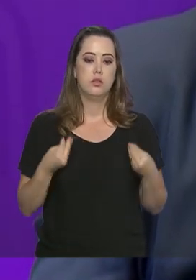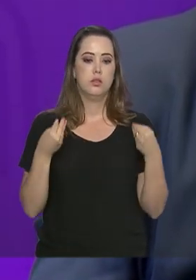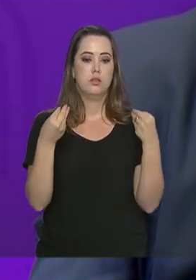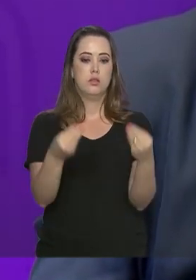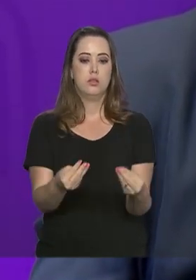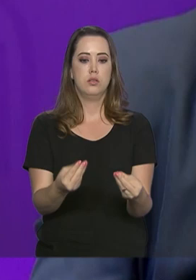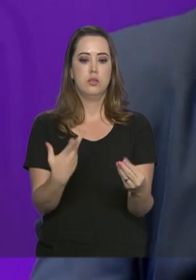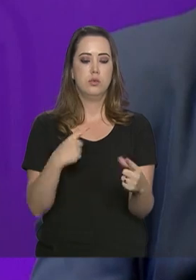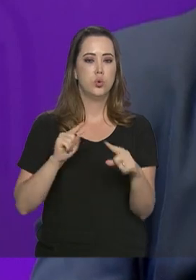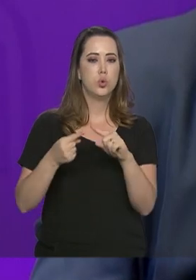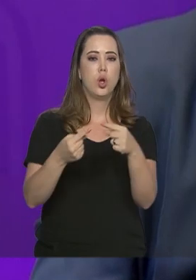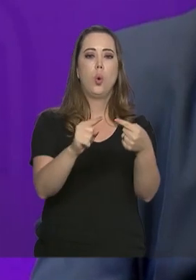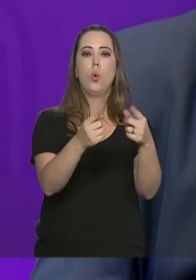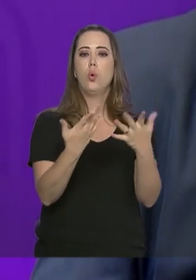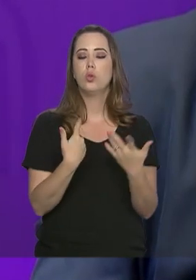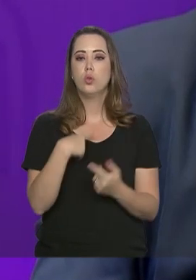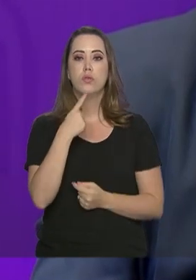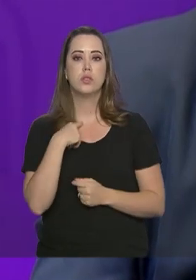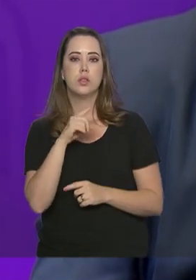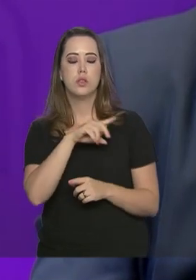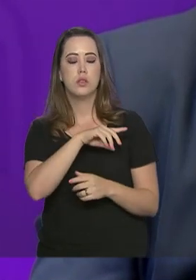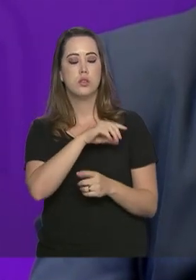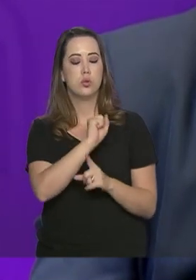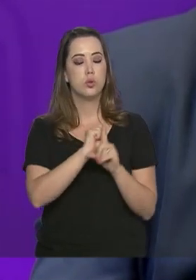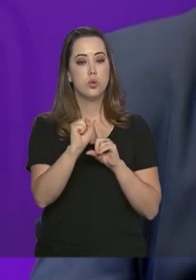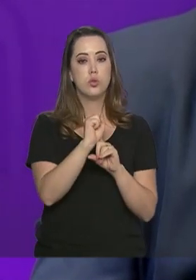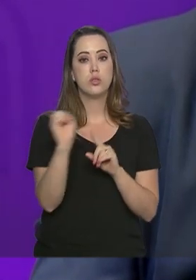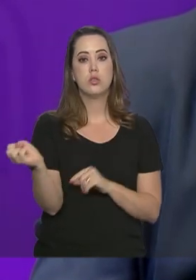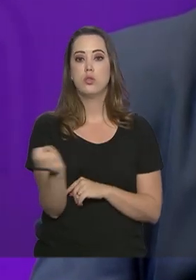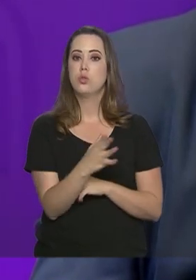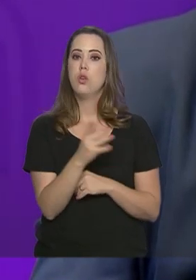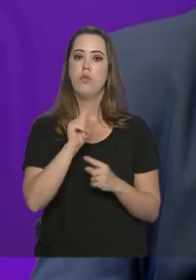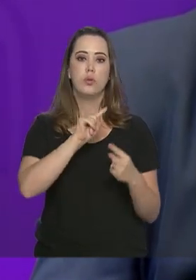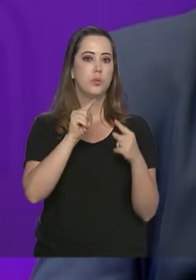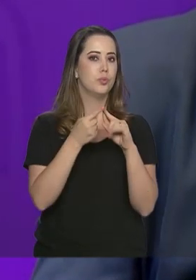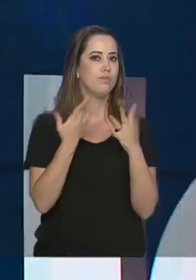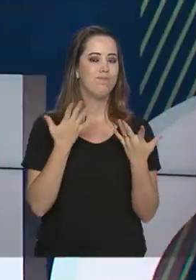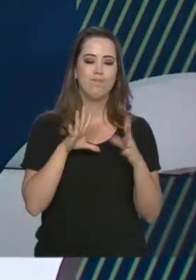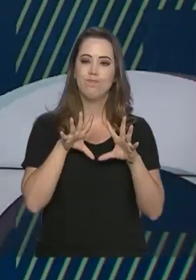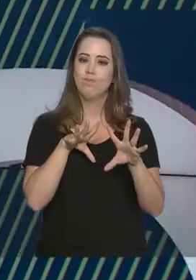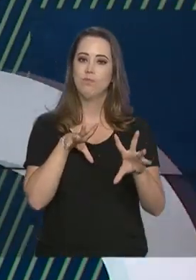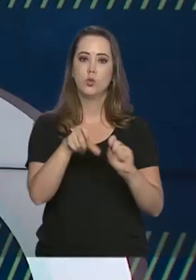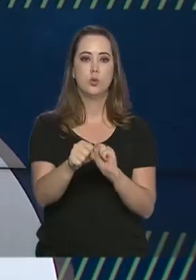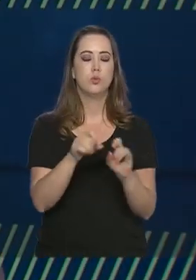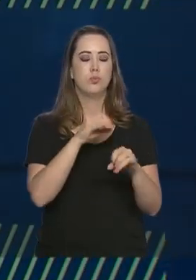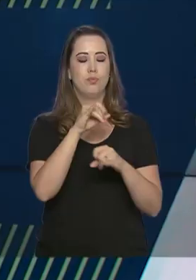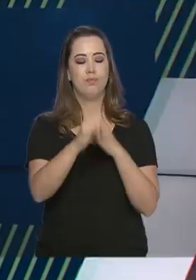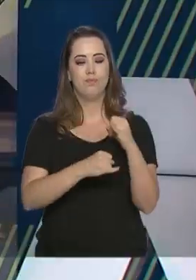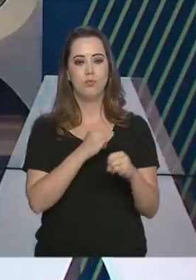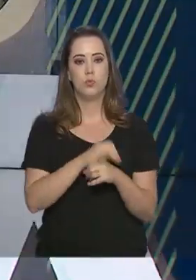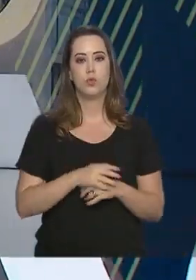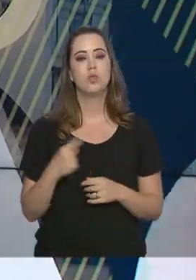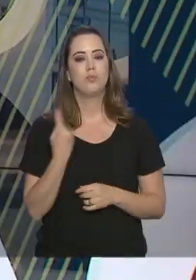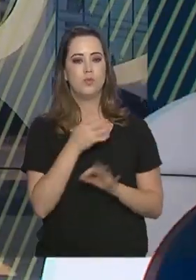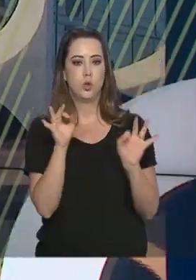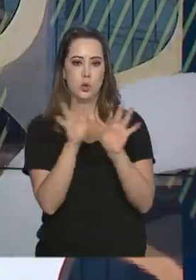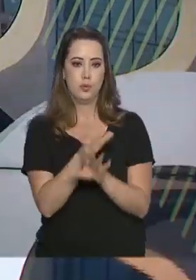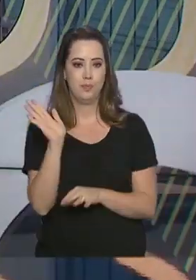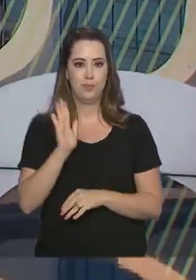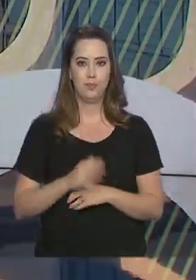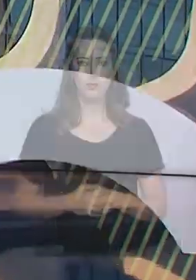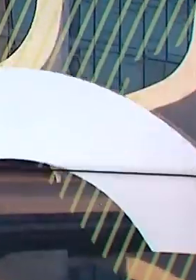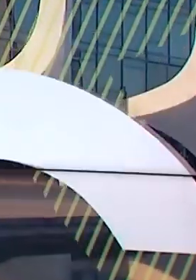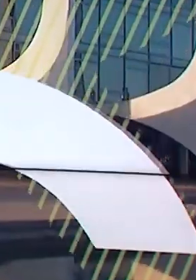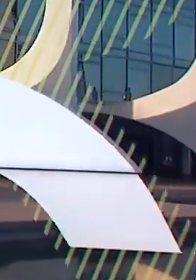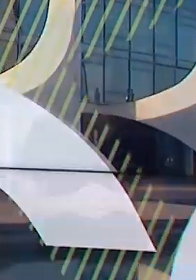em consonância a um asseio de uma sociedade moderna. Esse é o maior ponto do diploma. A gente fica por aqui. Uma boa noite e até